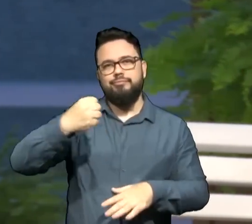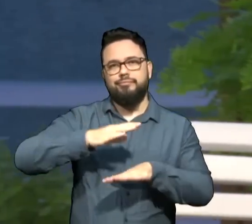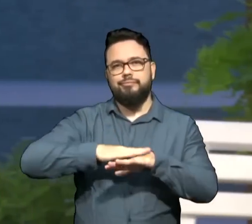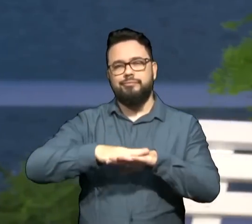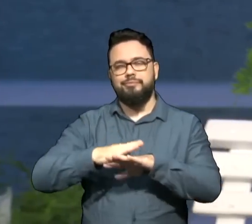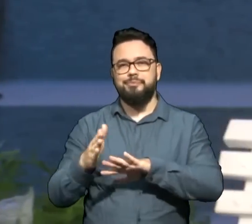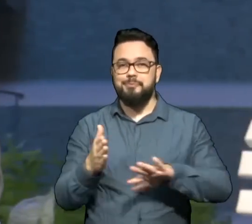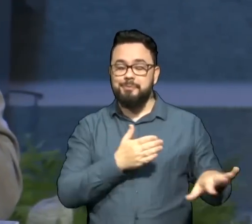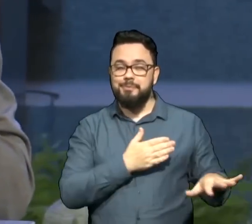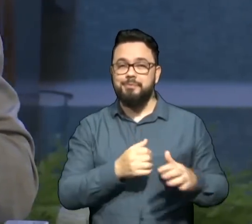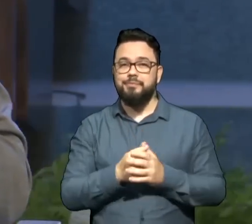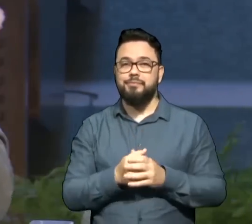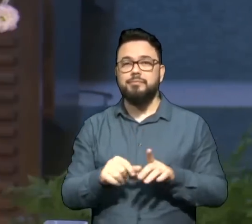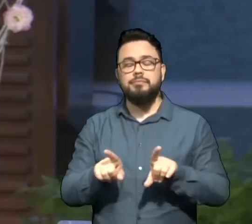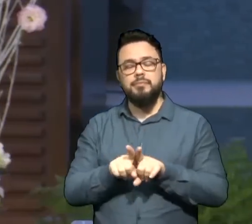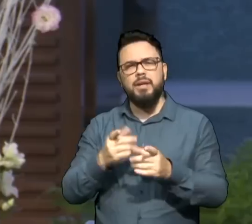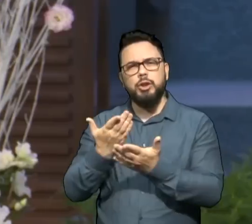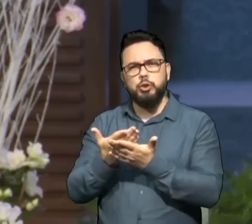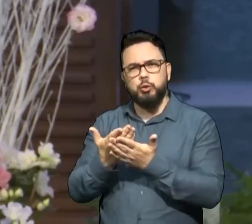outros estudos psicobiografia